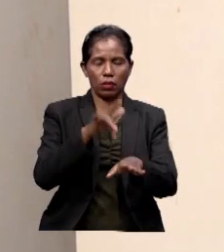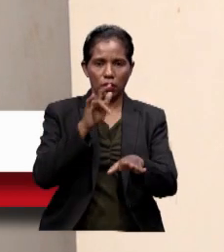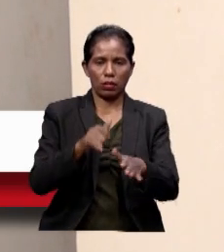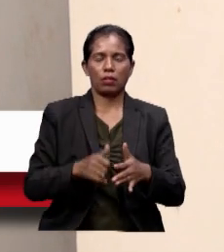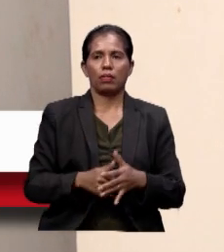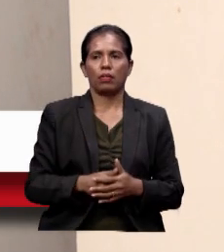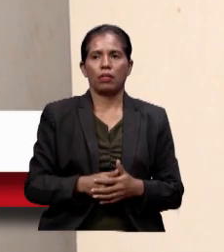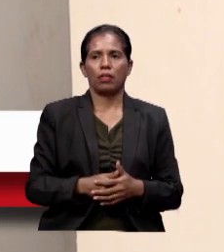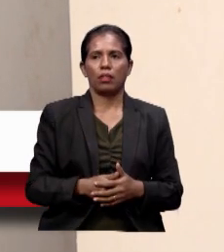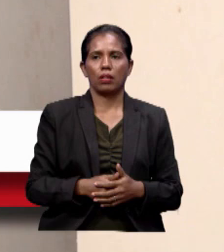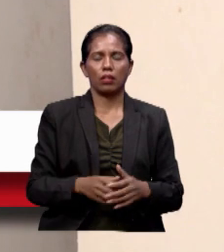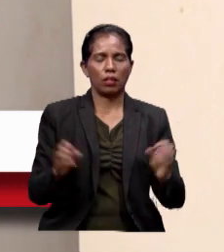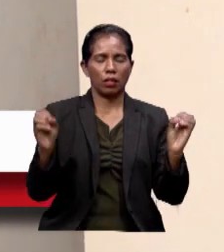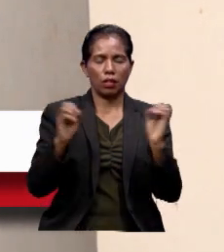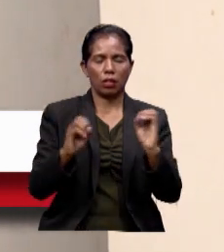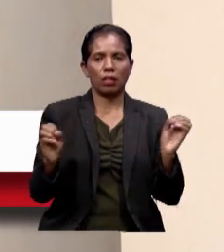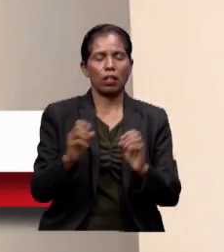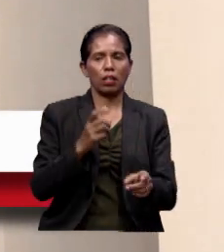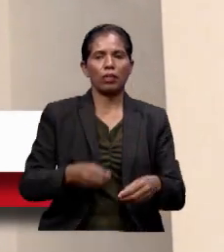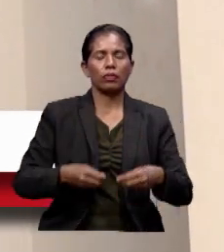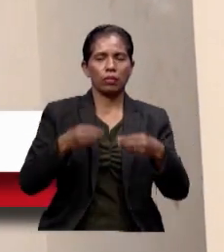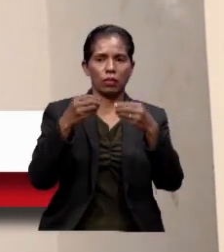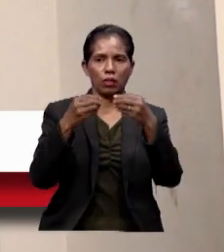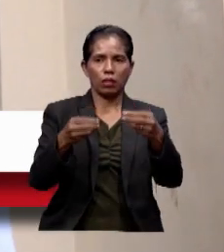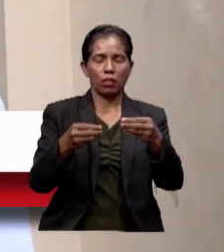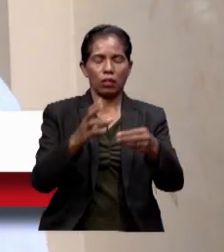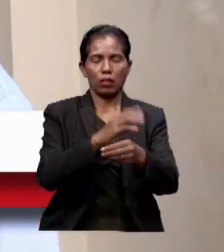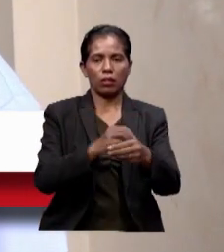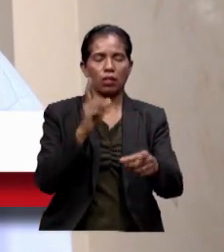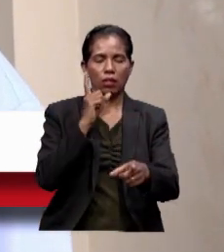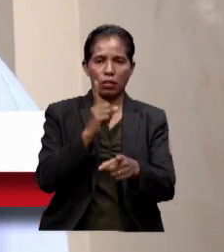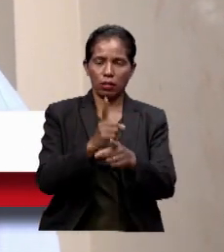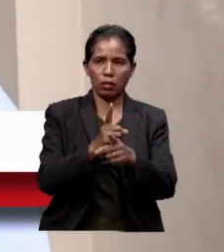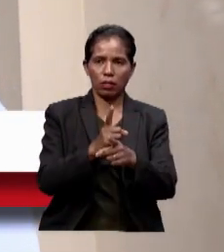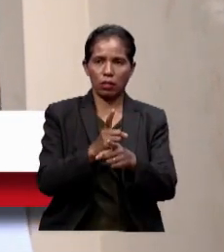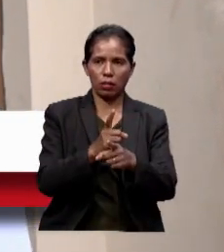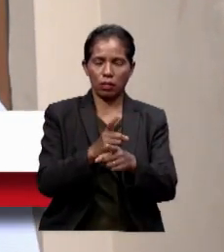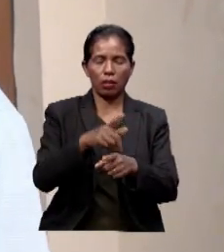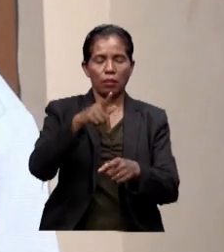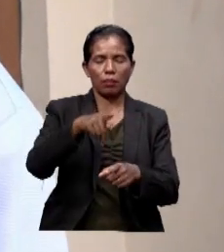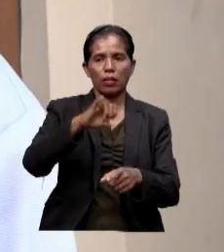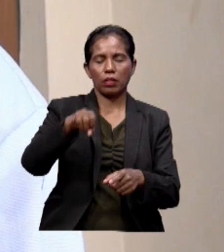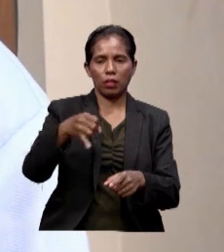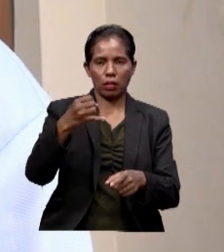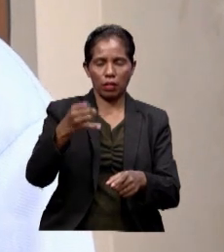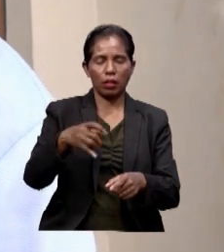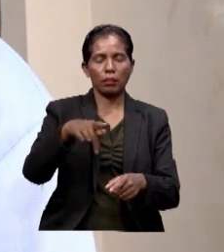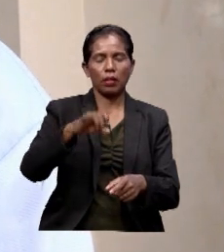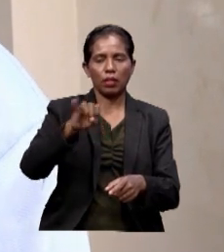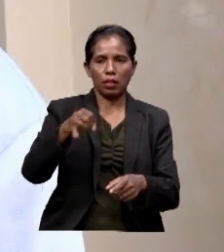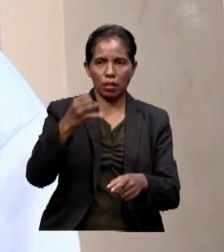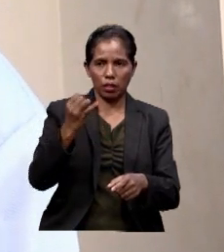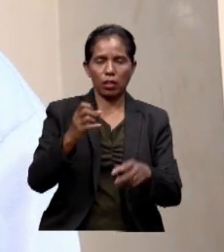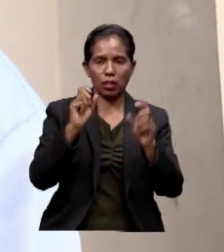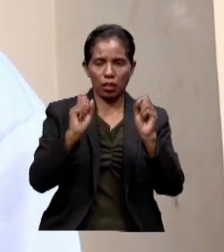afeta a ONA, integridade no. Credibilidade será procurador-geral. Procurador-geral né,